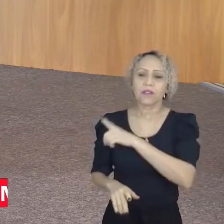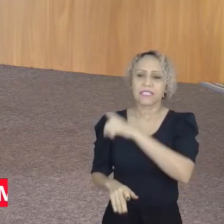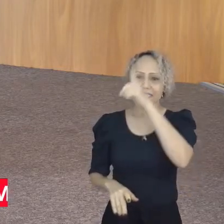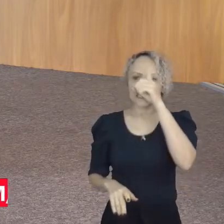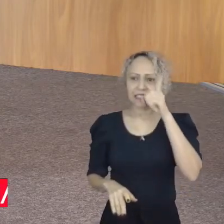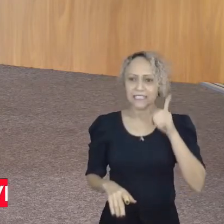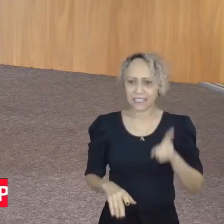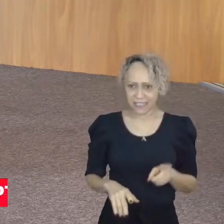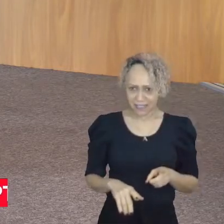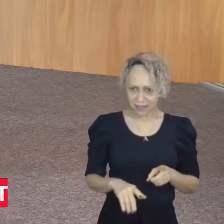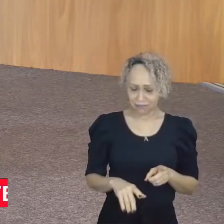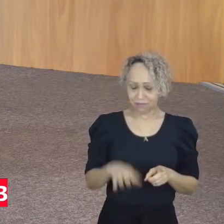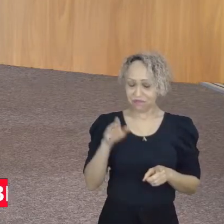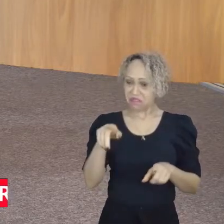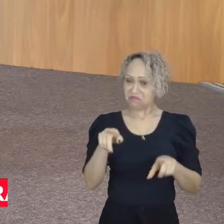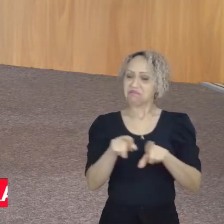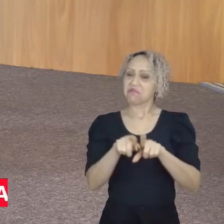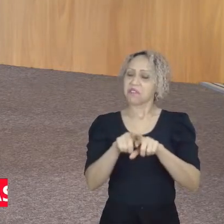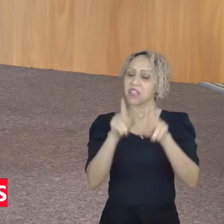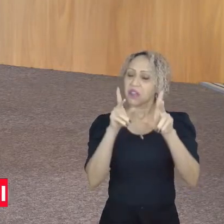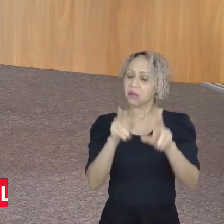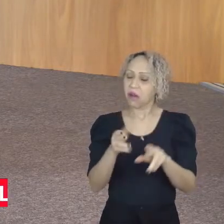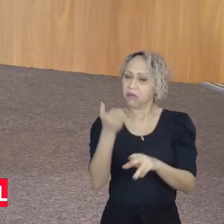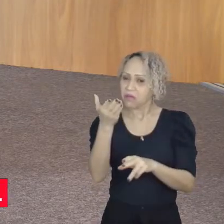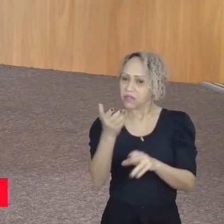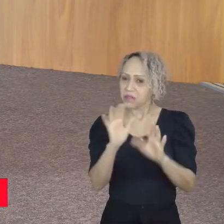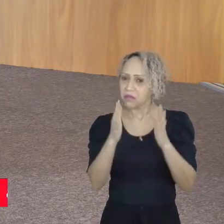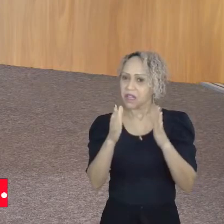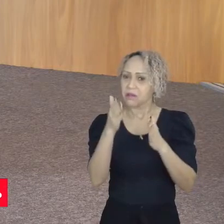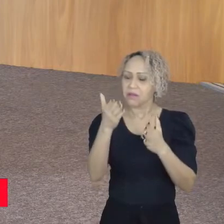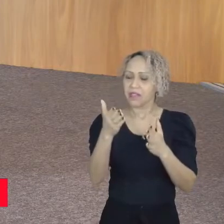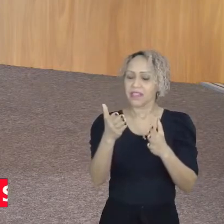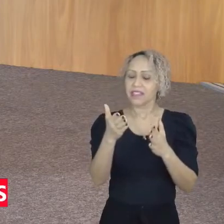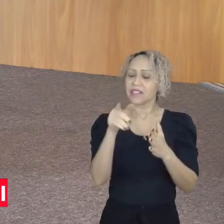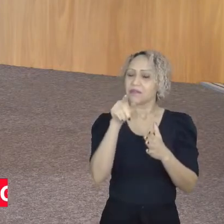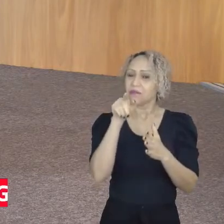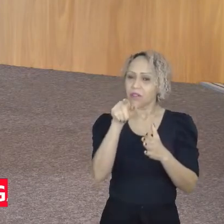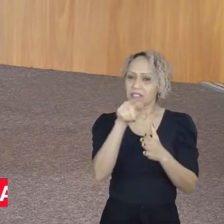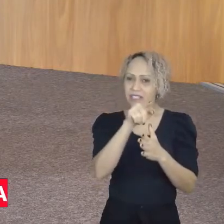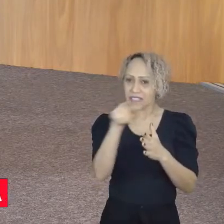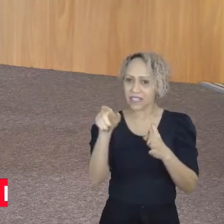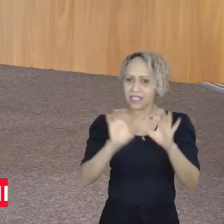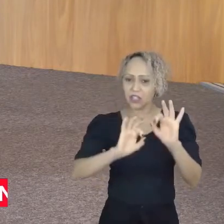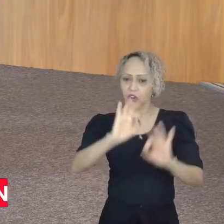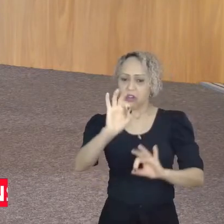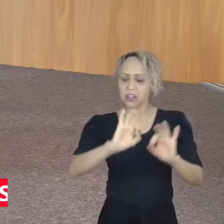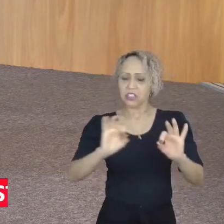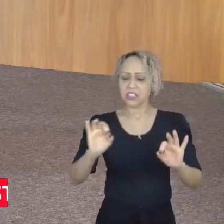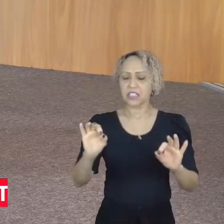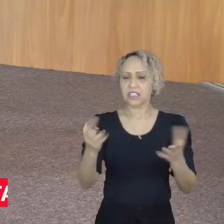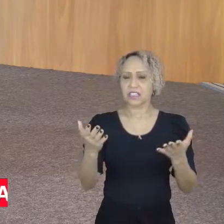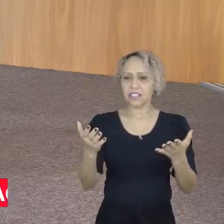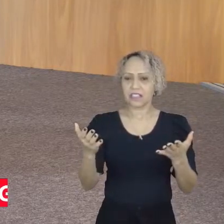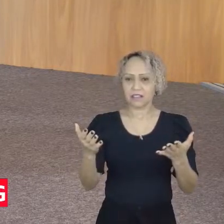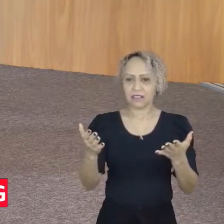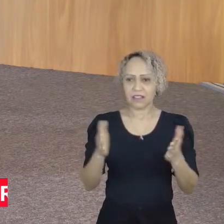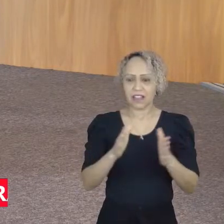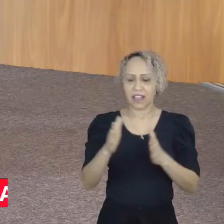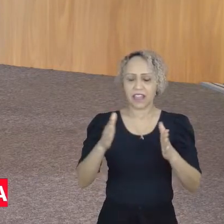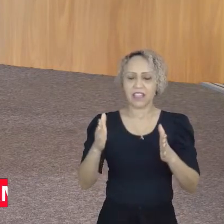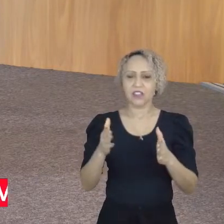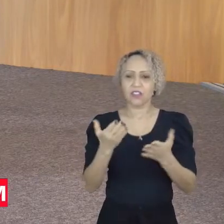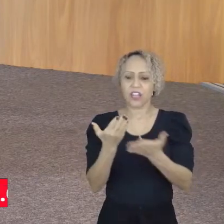que organizam essas jornadas de formação, mais uma vindo aí, né? Muito importante. E eu queria saber o que tem de novo nessa etapa,